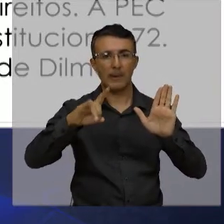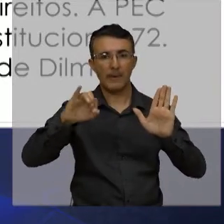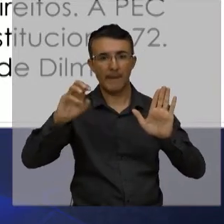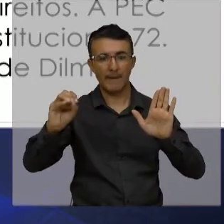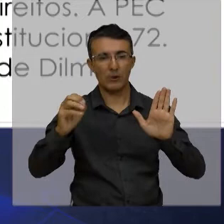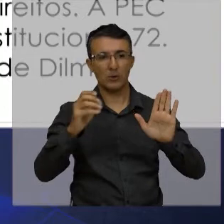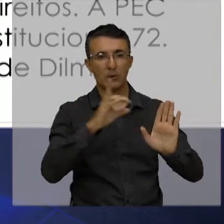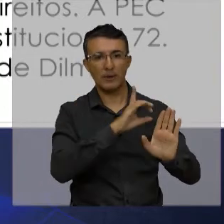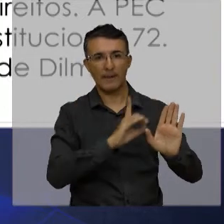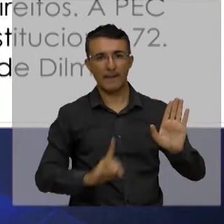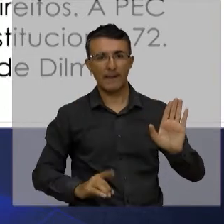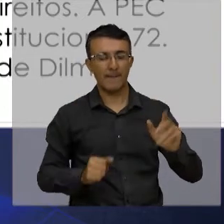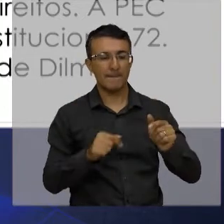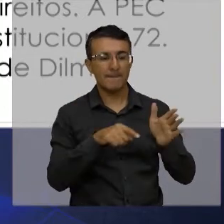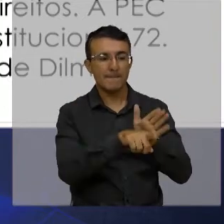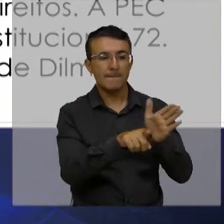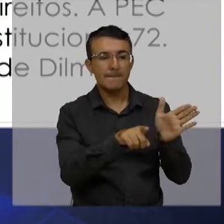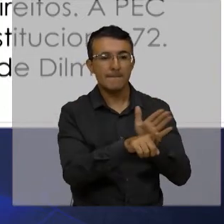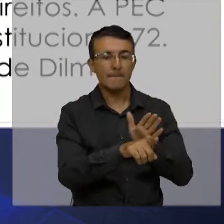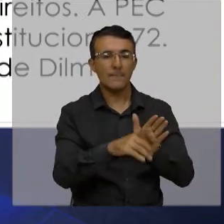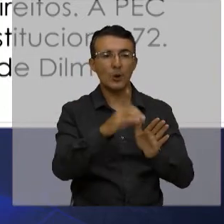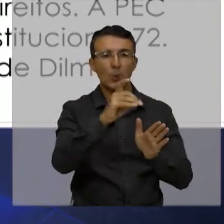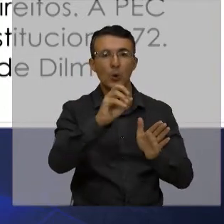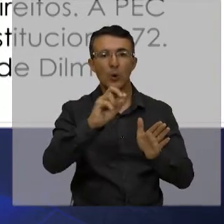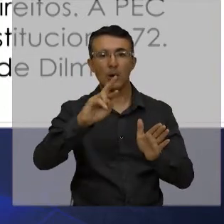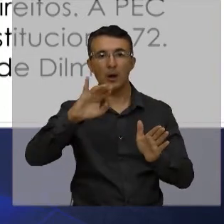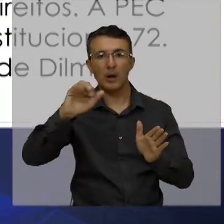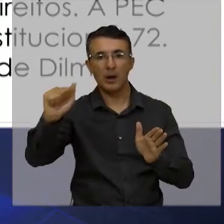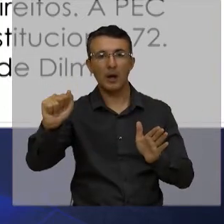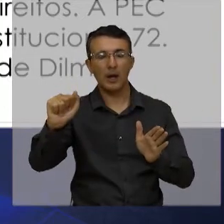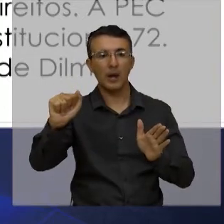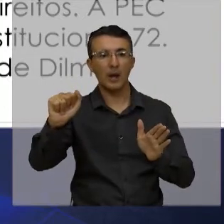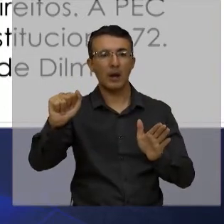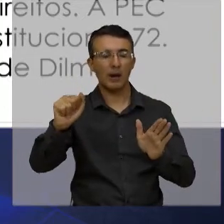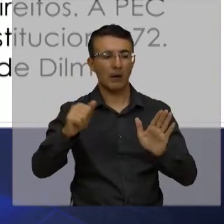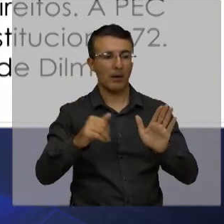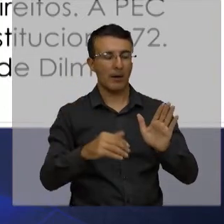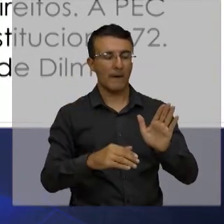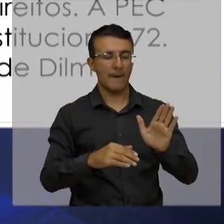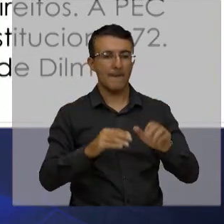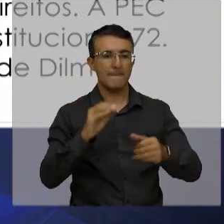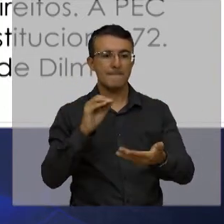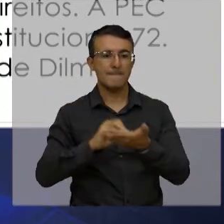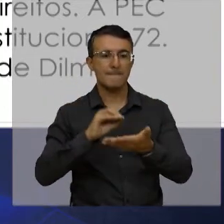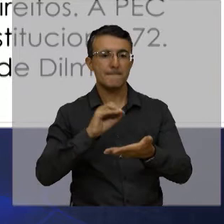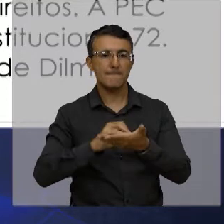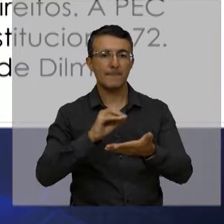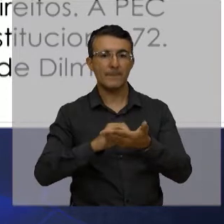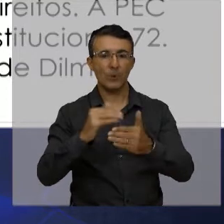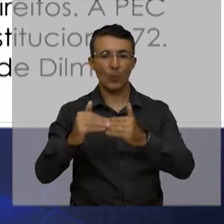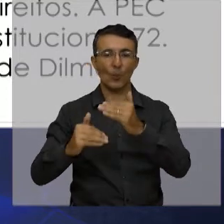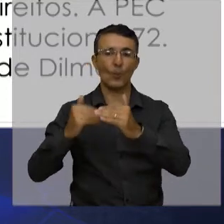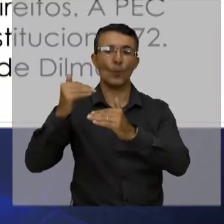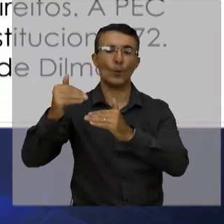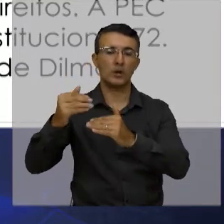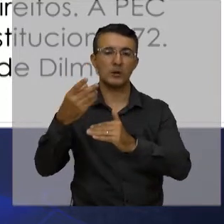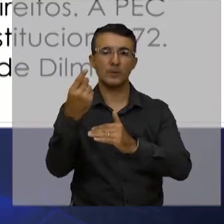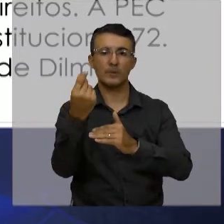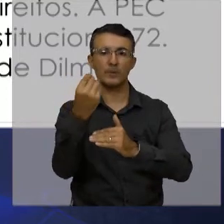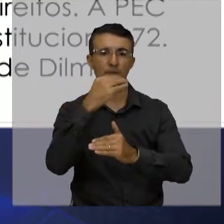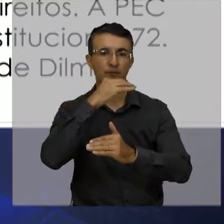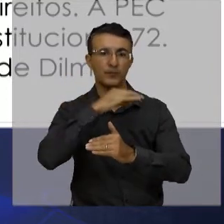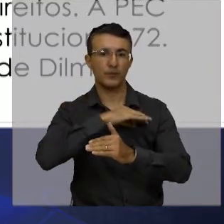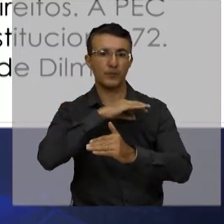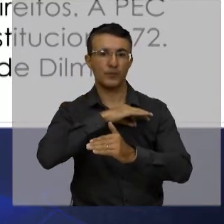governador Dória pela falta de reajuste de 2 anos consecutivos do salário mínimo das